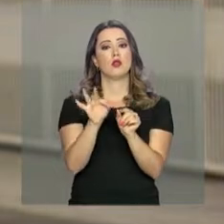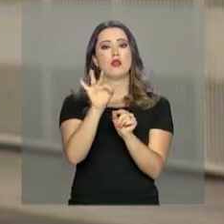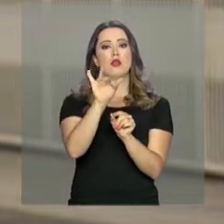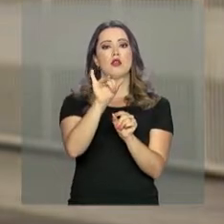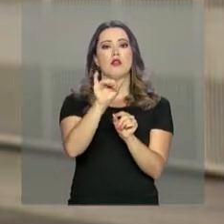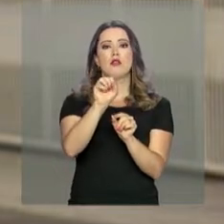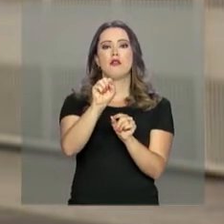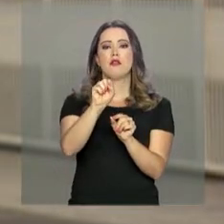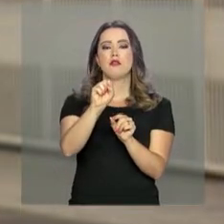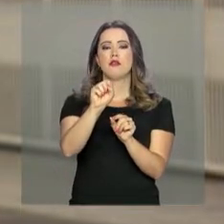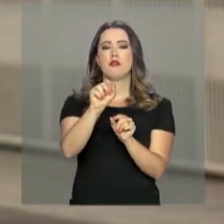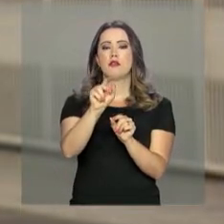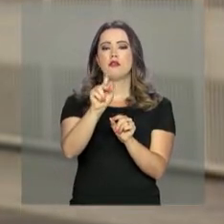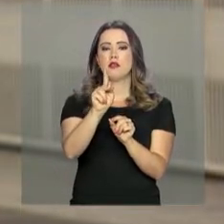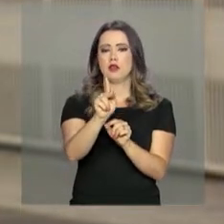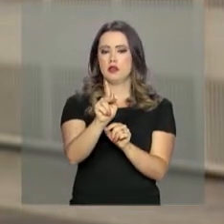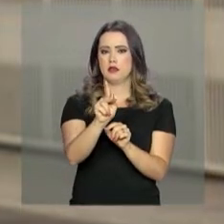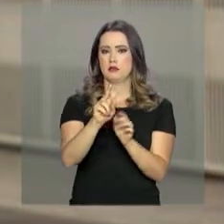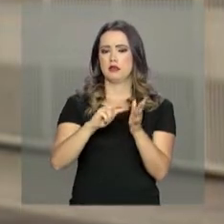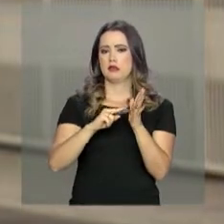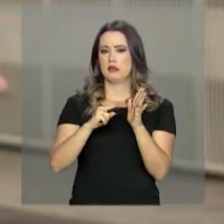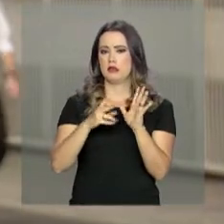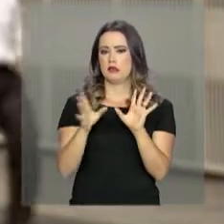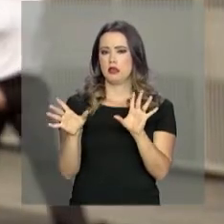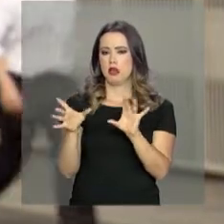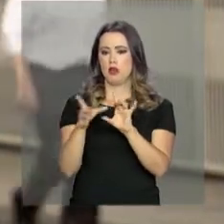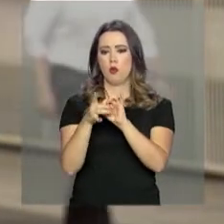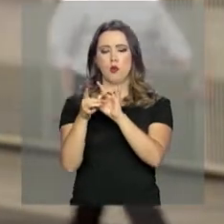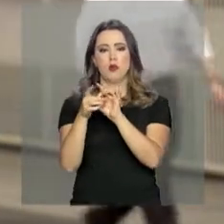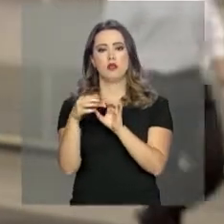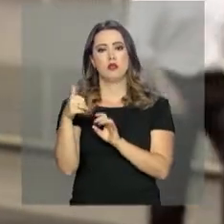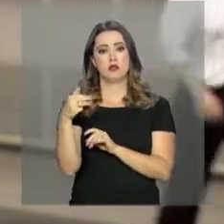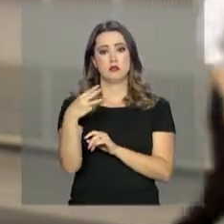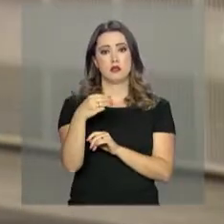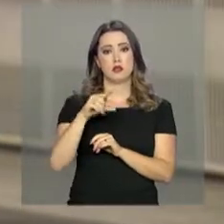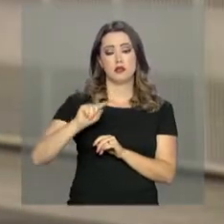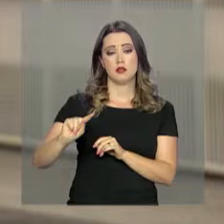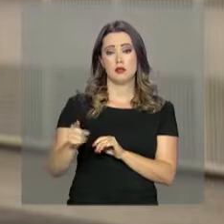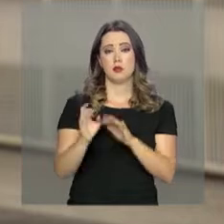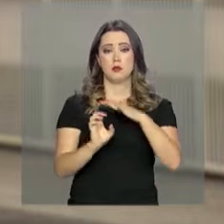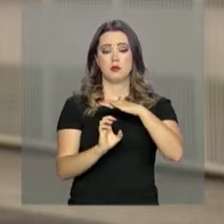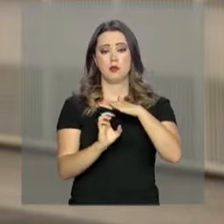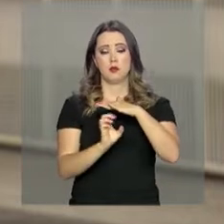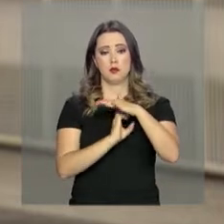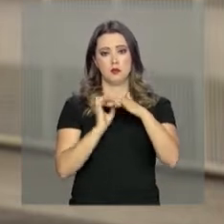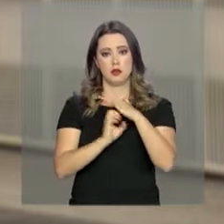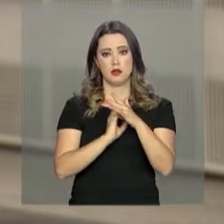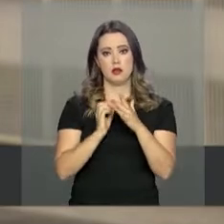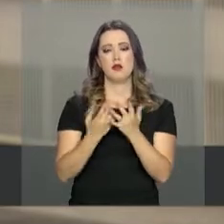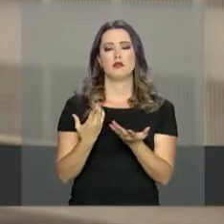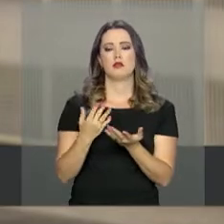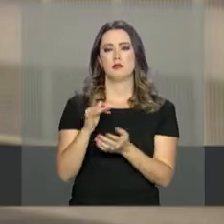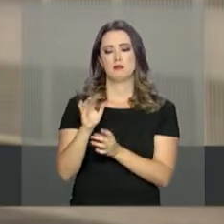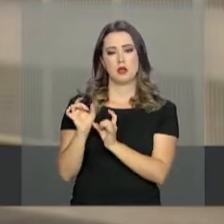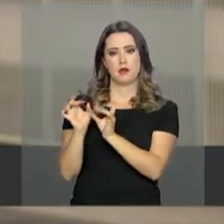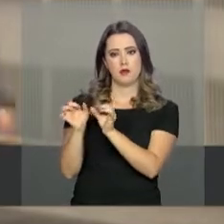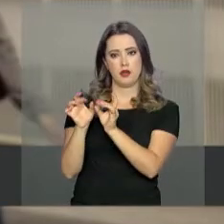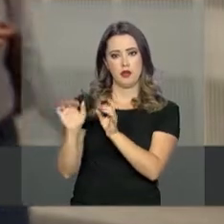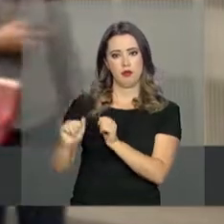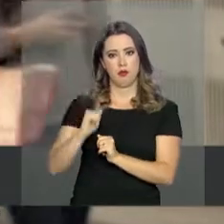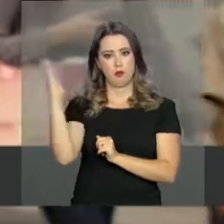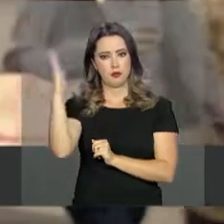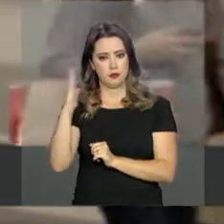130 mil indústrias de diversos setores e temas como exportação reformas estruturantes